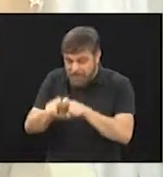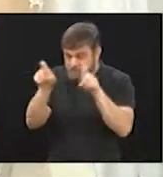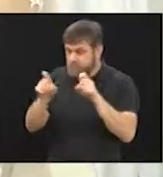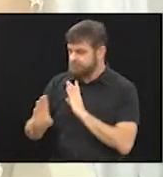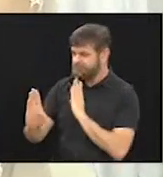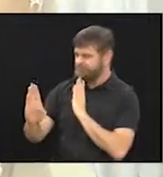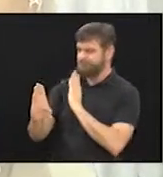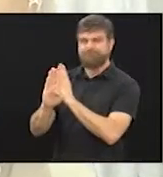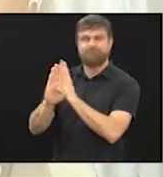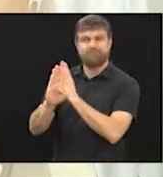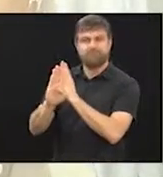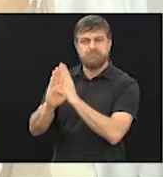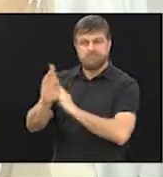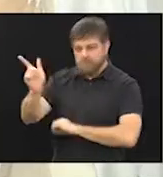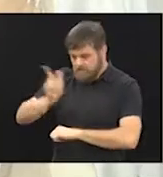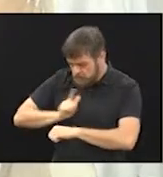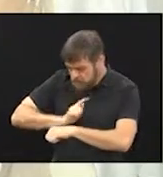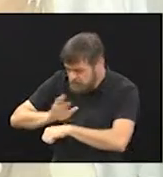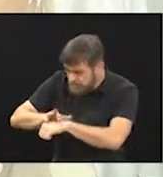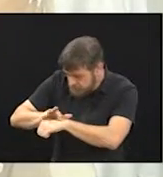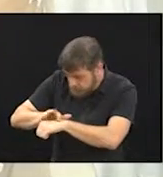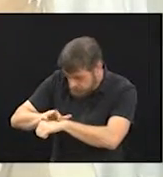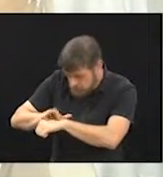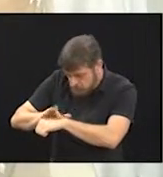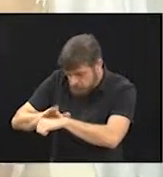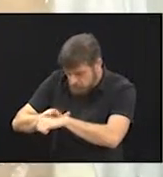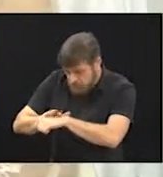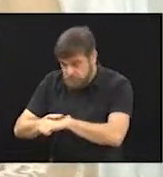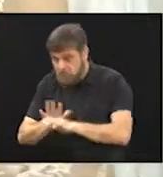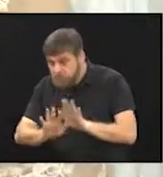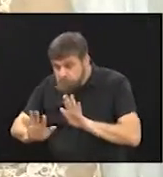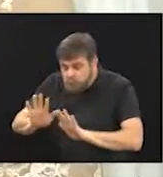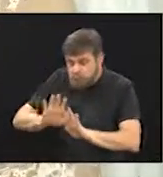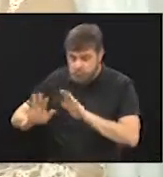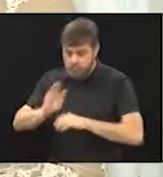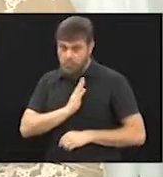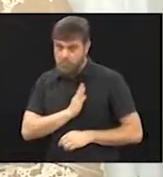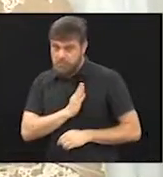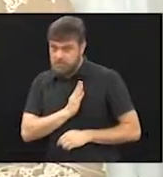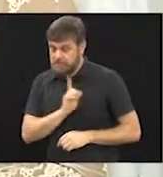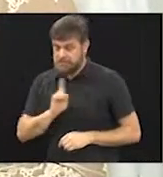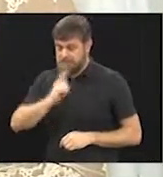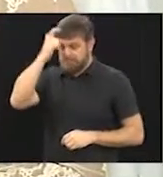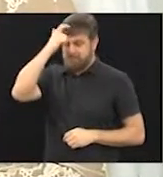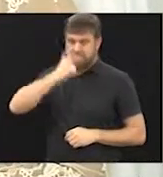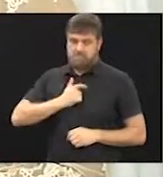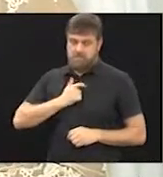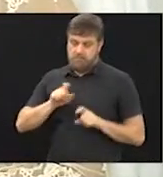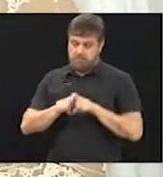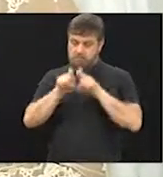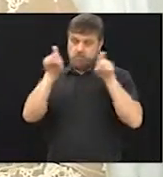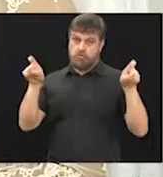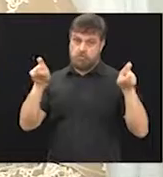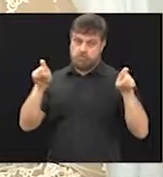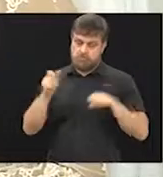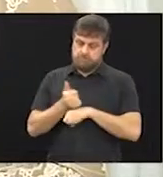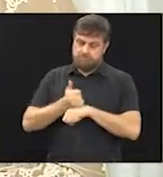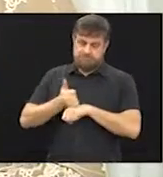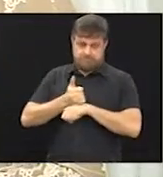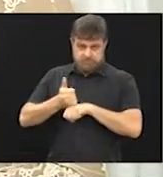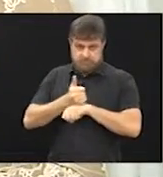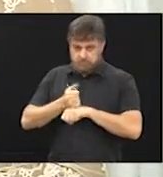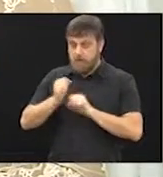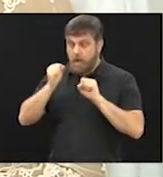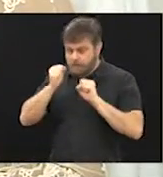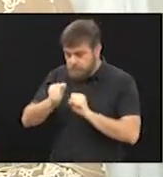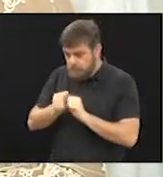consegue diagnosticar alguma comorbidade, alguma patologia, mesmo que não esteja da sua especialidade,